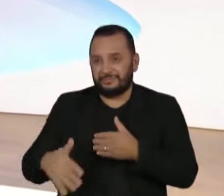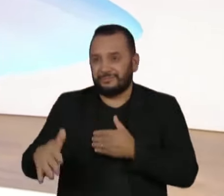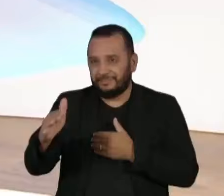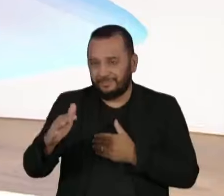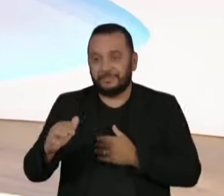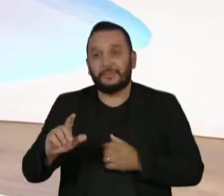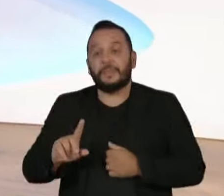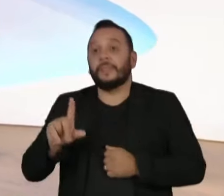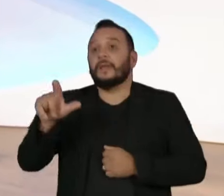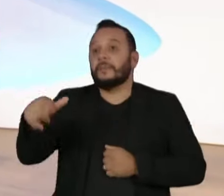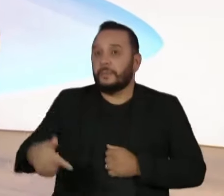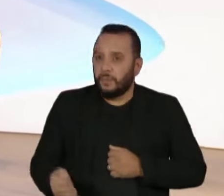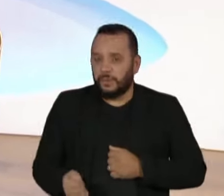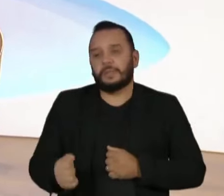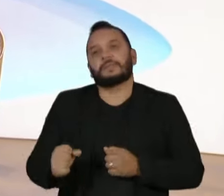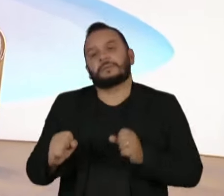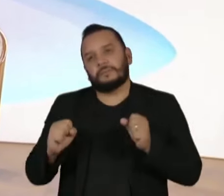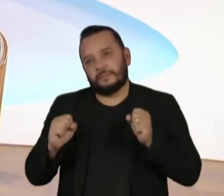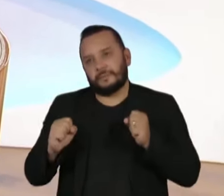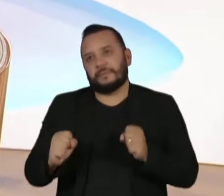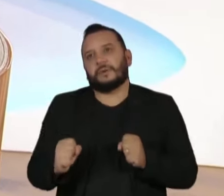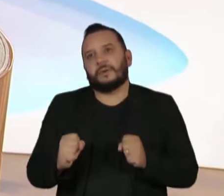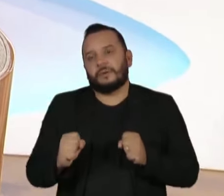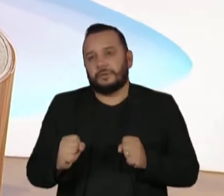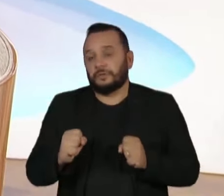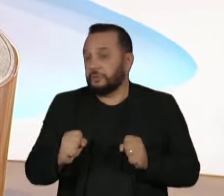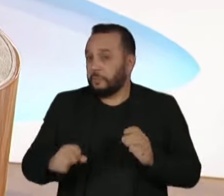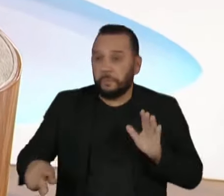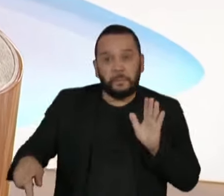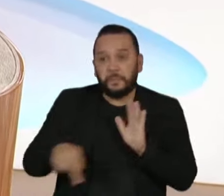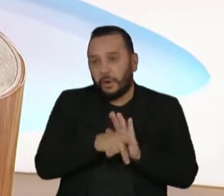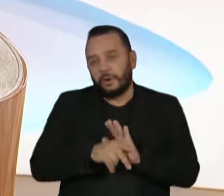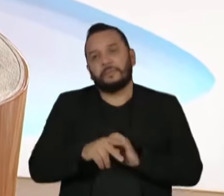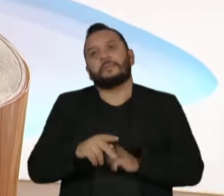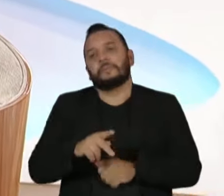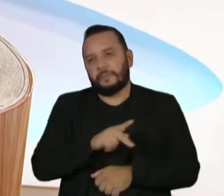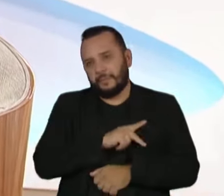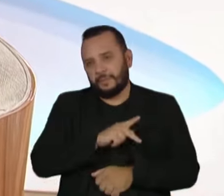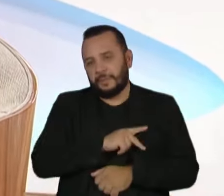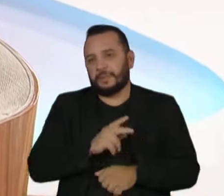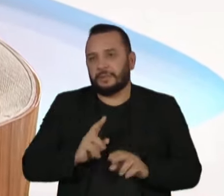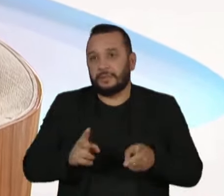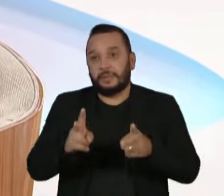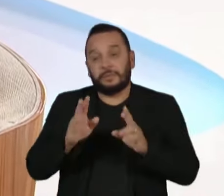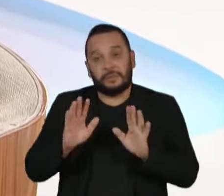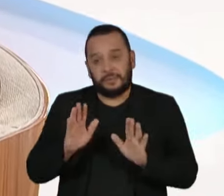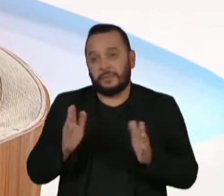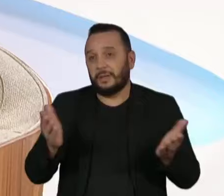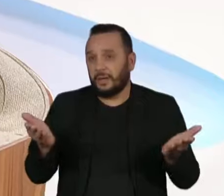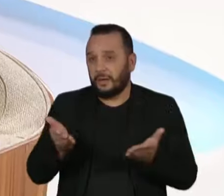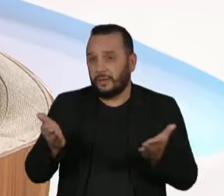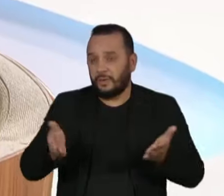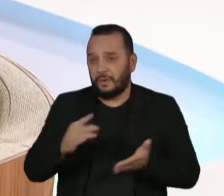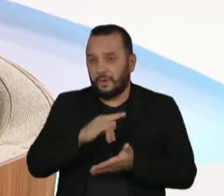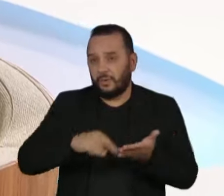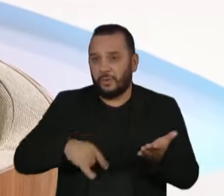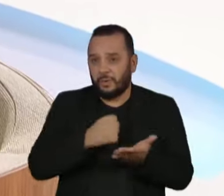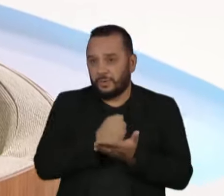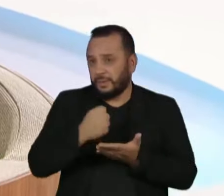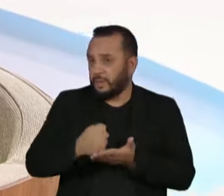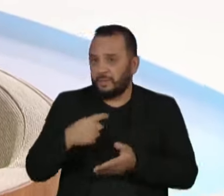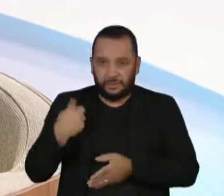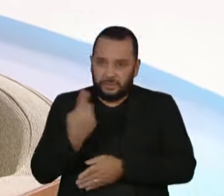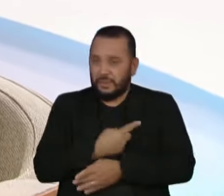desse período que esse estádio virá para o Palmeiras. E nesse meio tempo, nós temos que nos